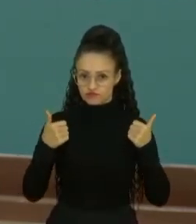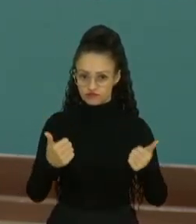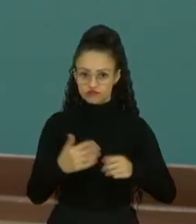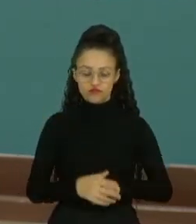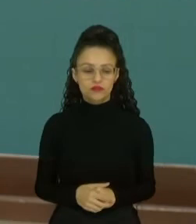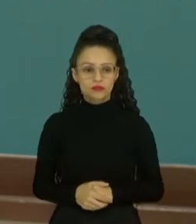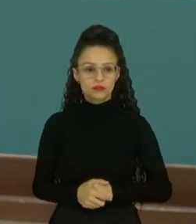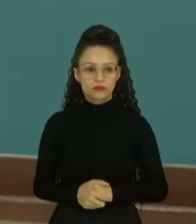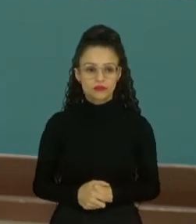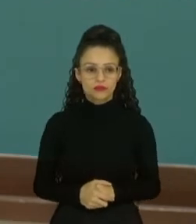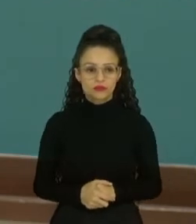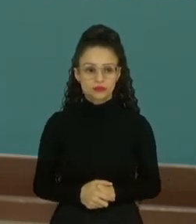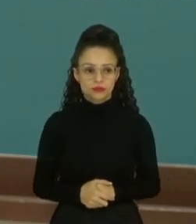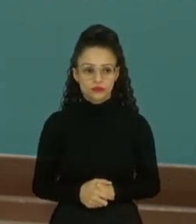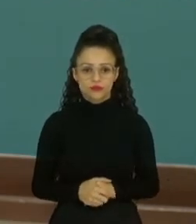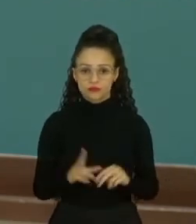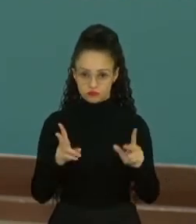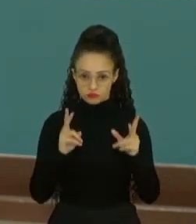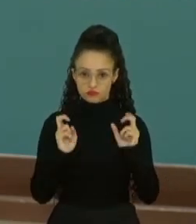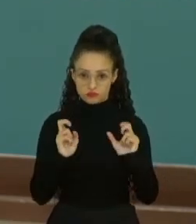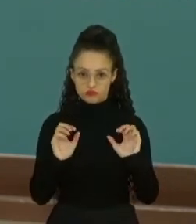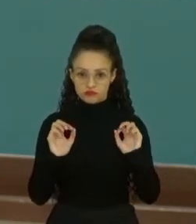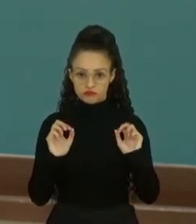Beleza? Perceberam?